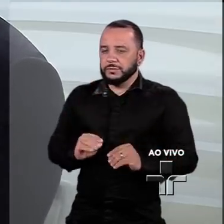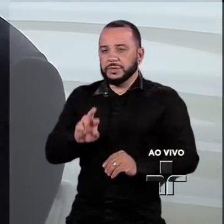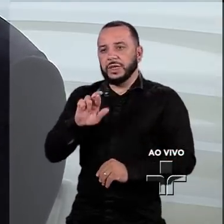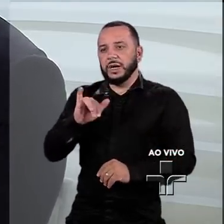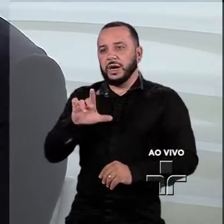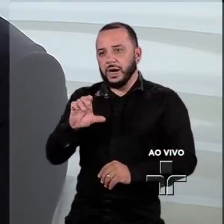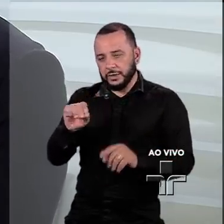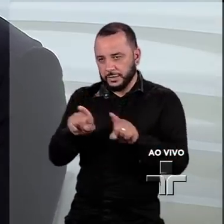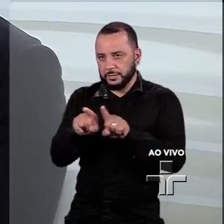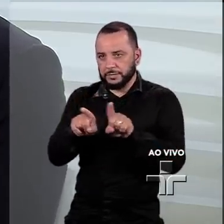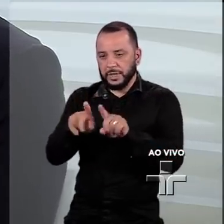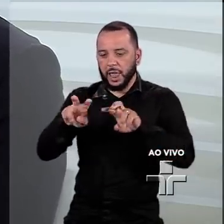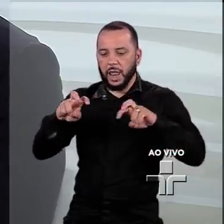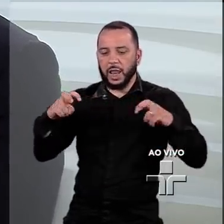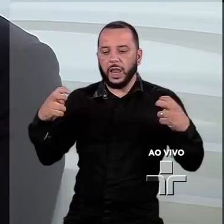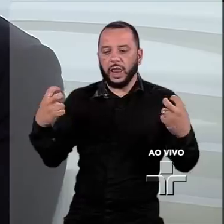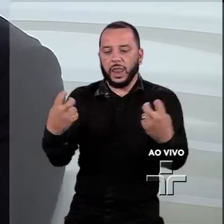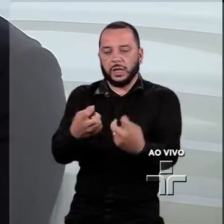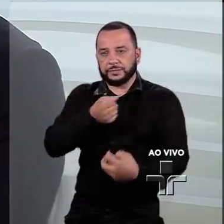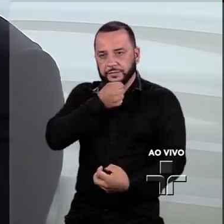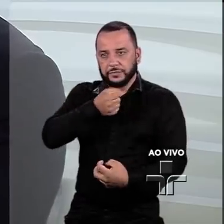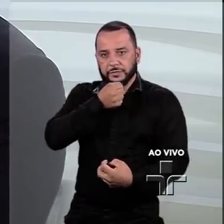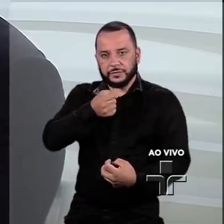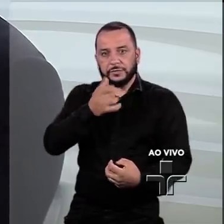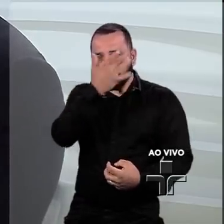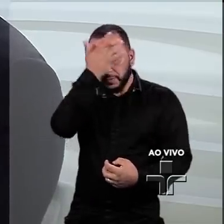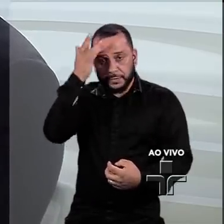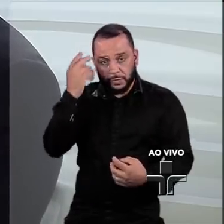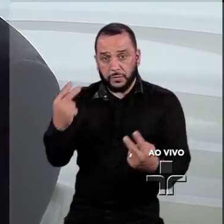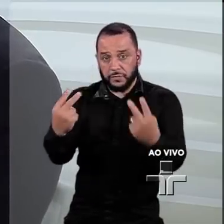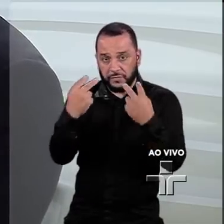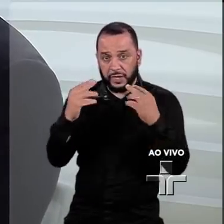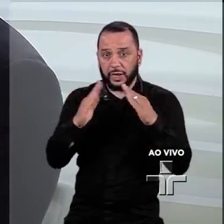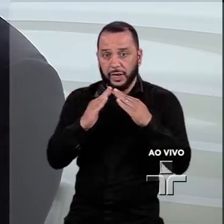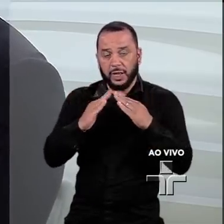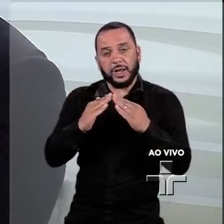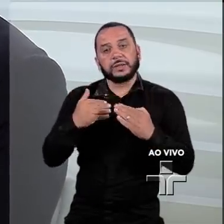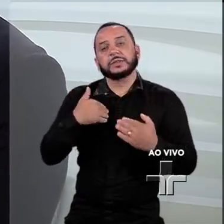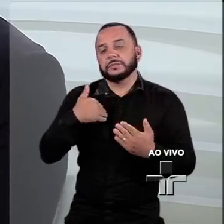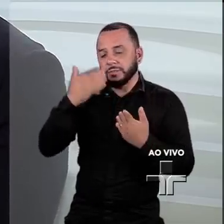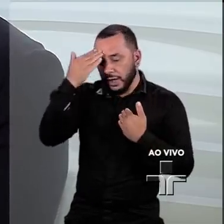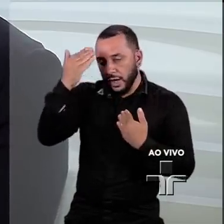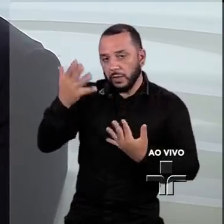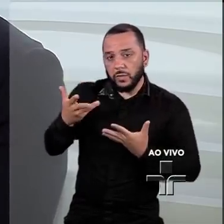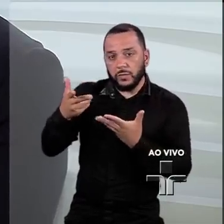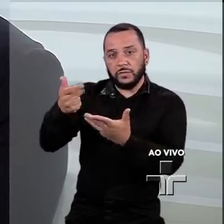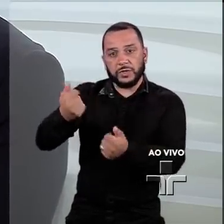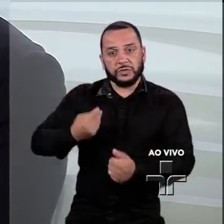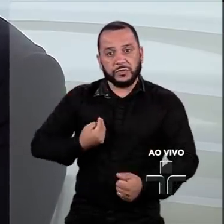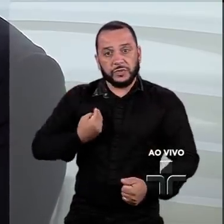bancada de jornalistas. Boa noite, telespectador, telespectadora. Agradecer o convite para poder estar aqui hoje.